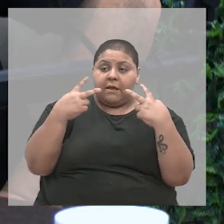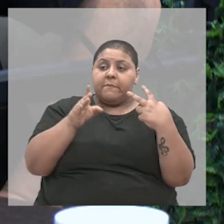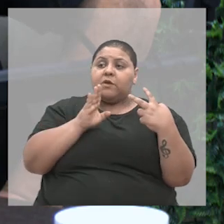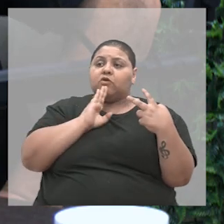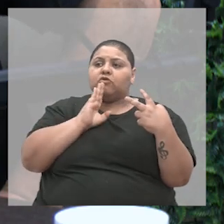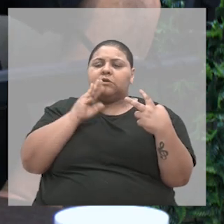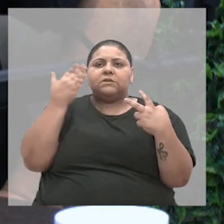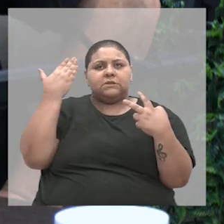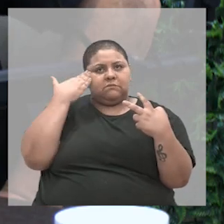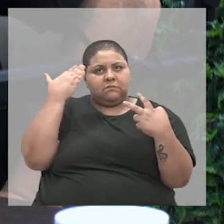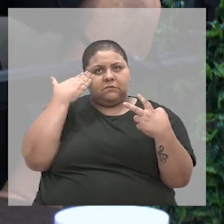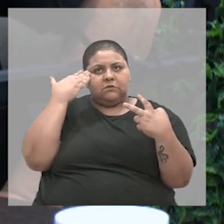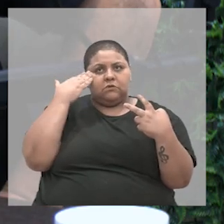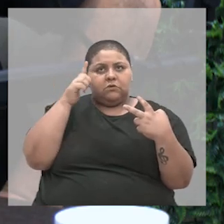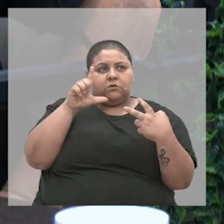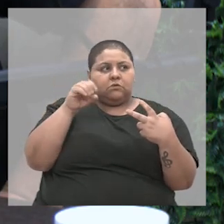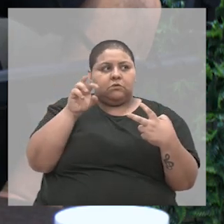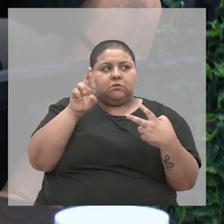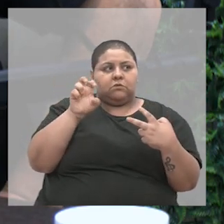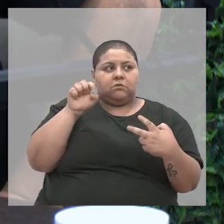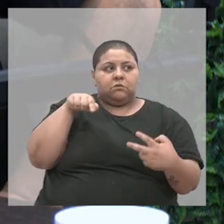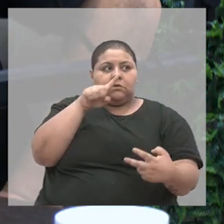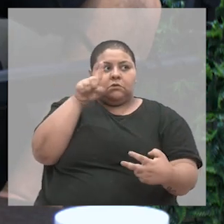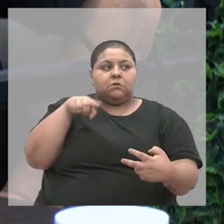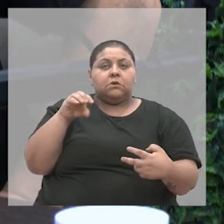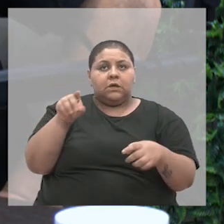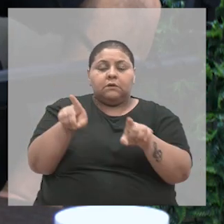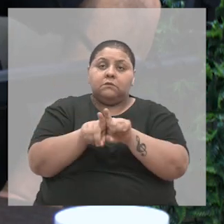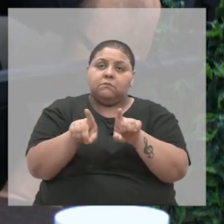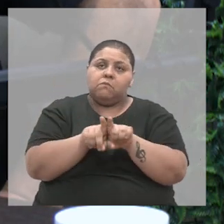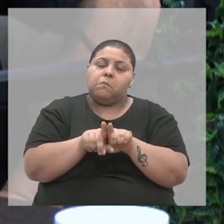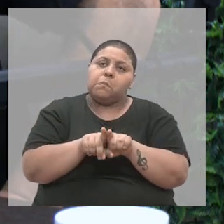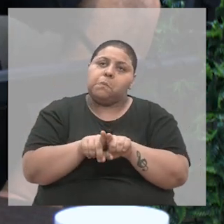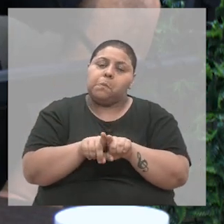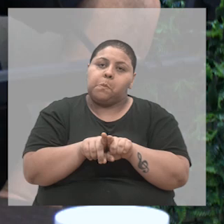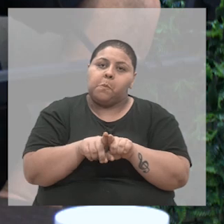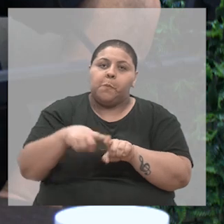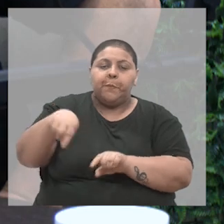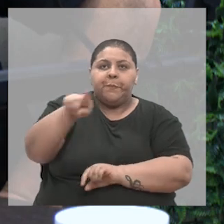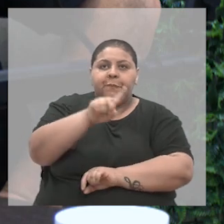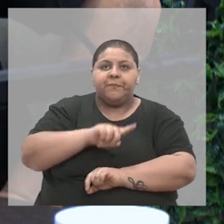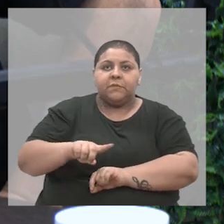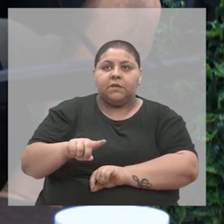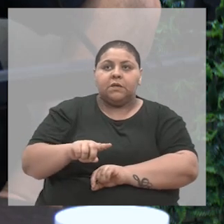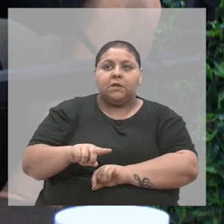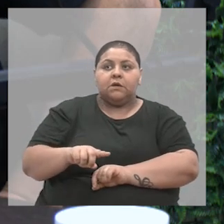conhecerem, talvez por ser o Lourenço, o técnico, talvez por conhecerem assim. É algo que